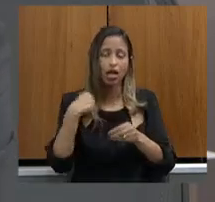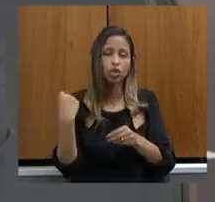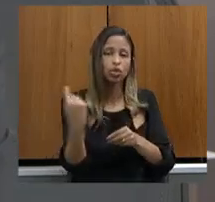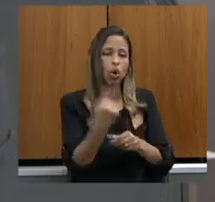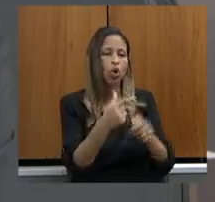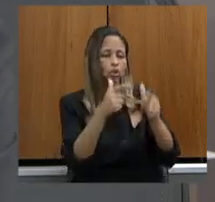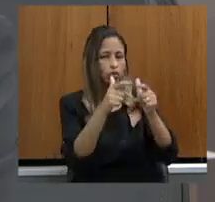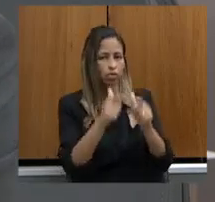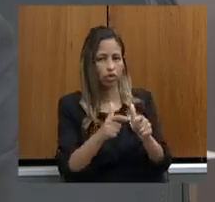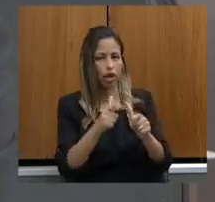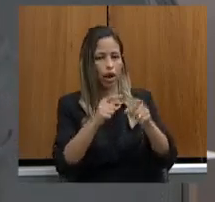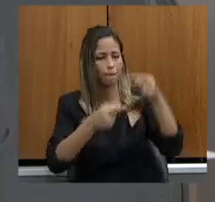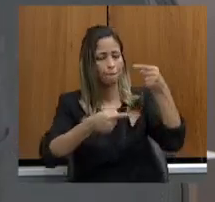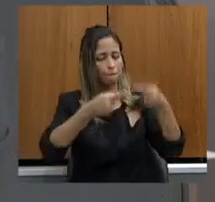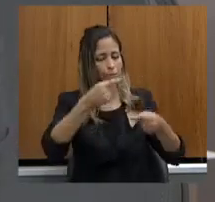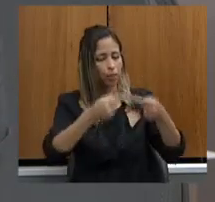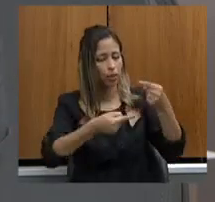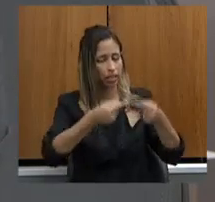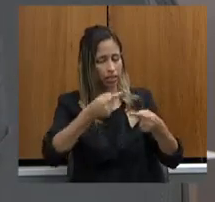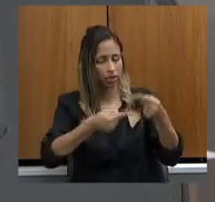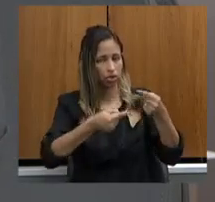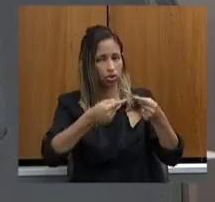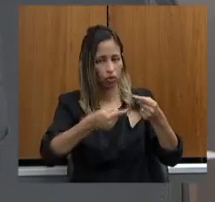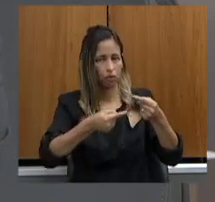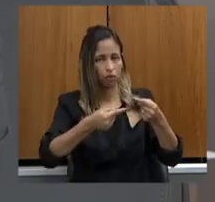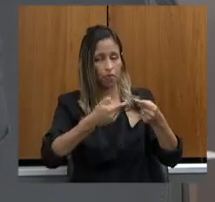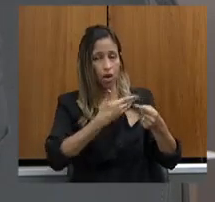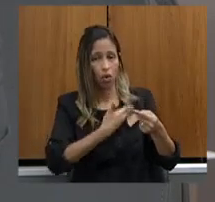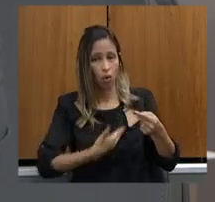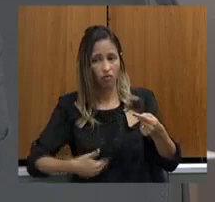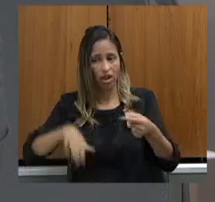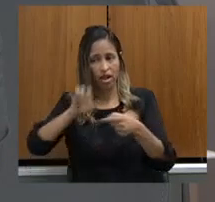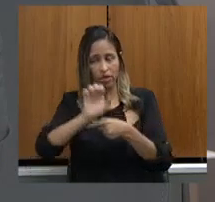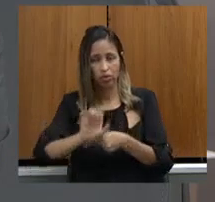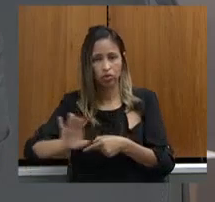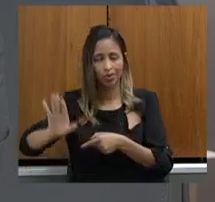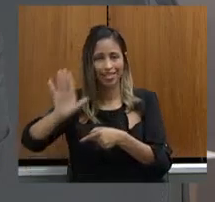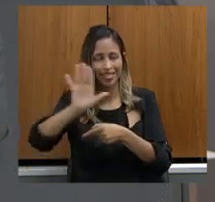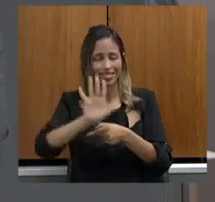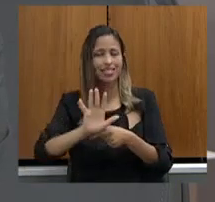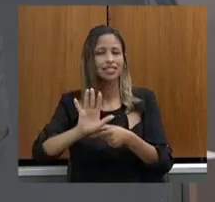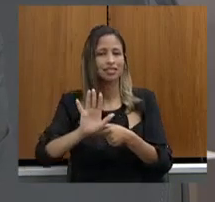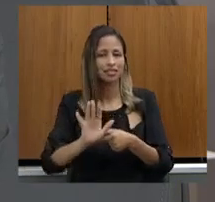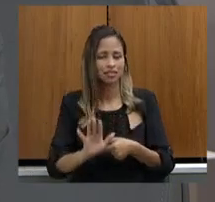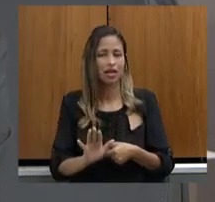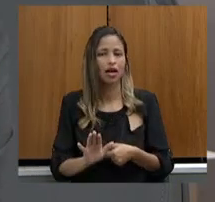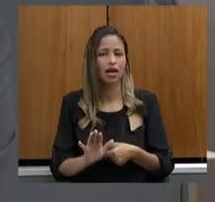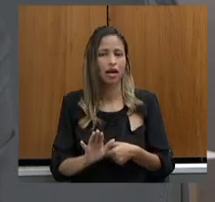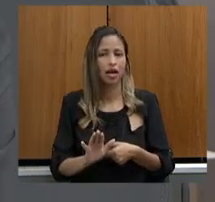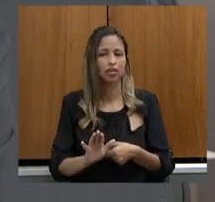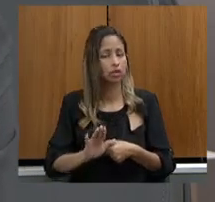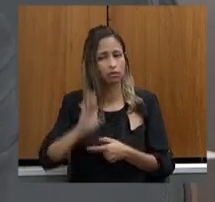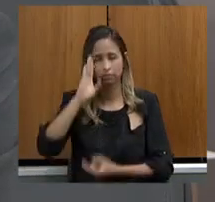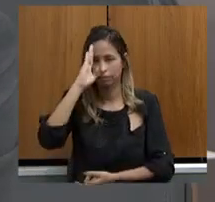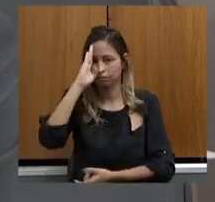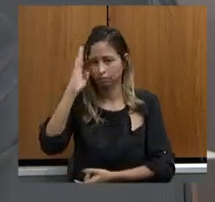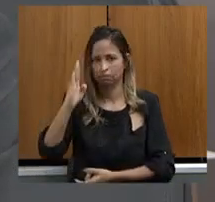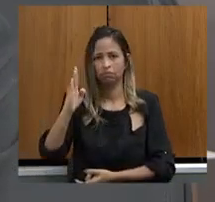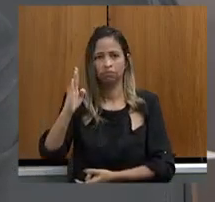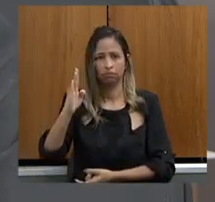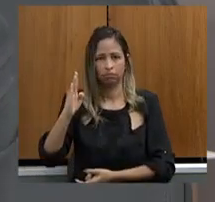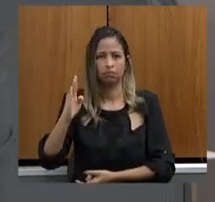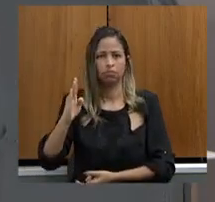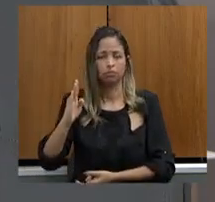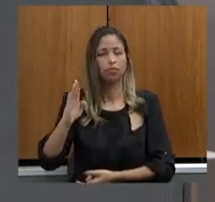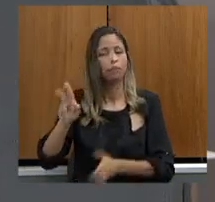ambiente né que o ambiente político o governo do estado considera essencial a discussão do